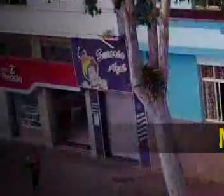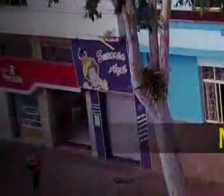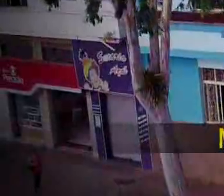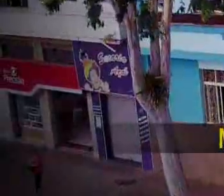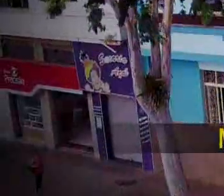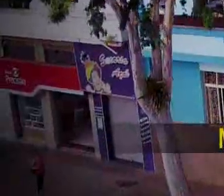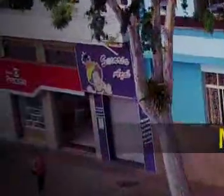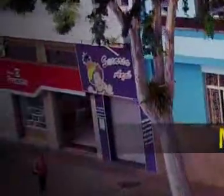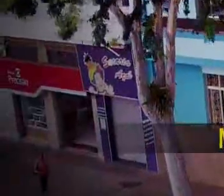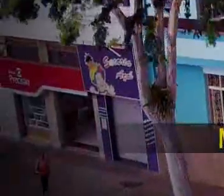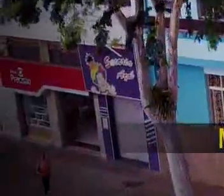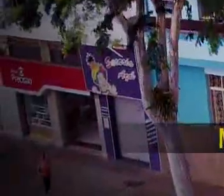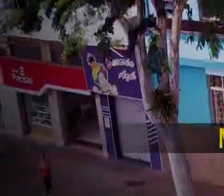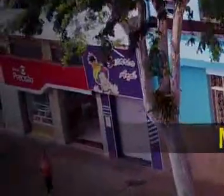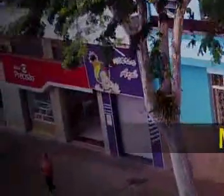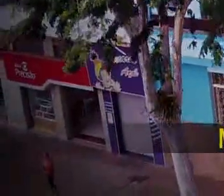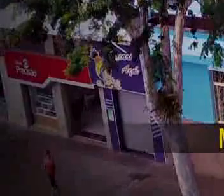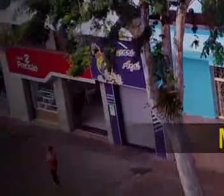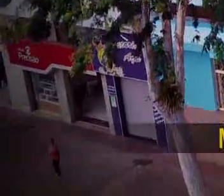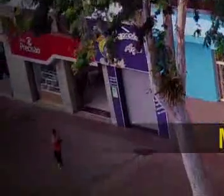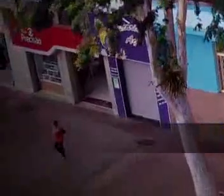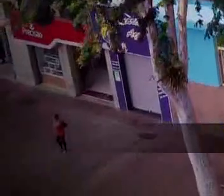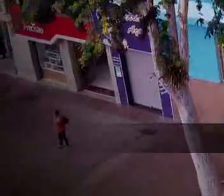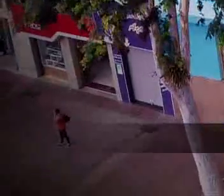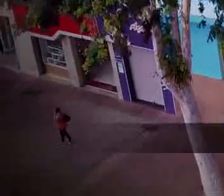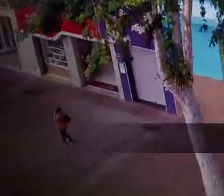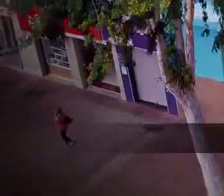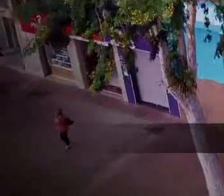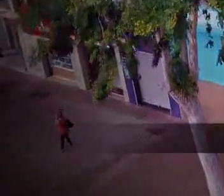e aí e